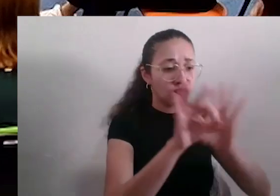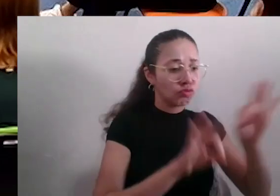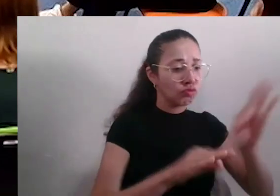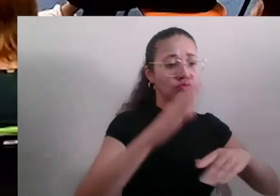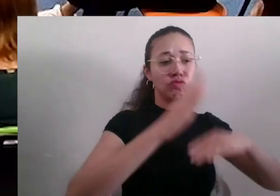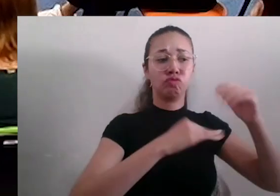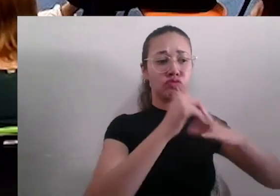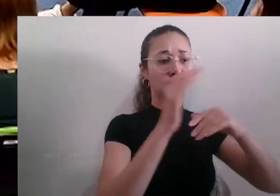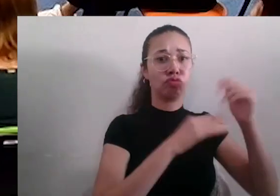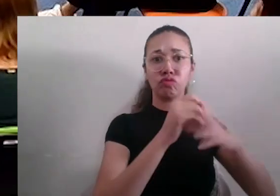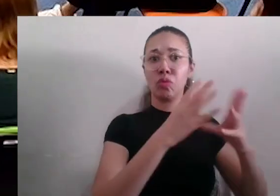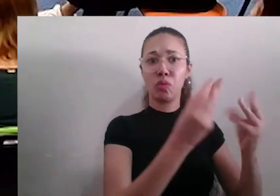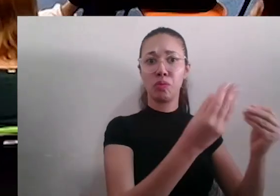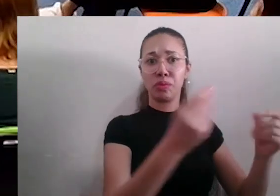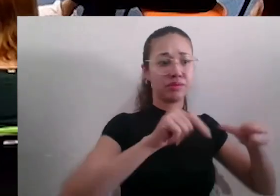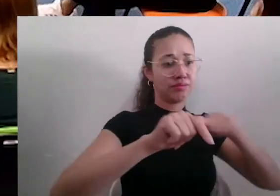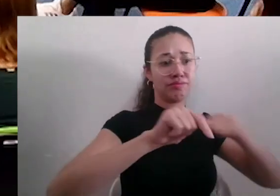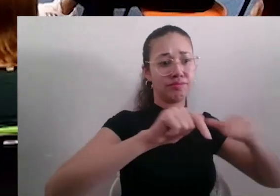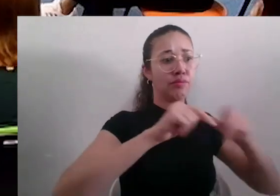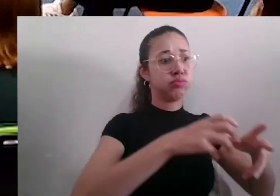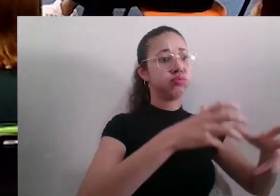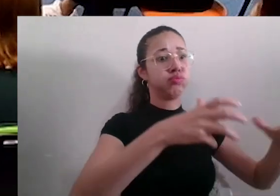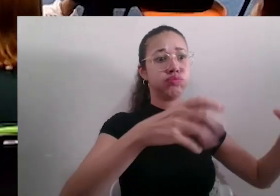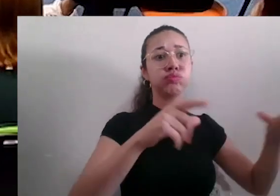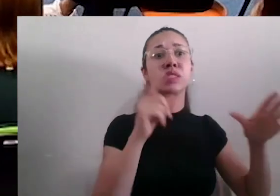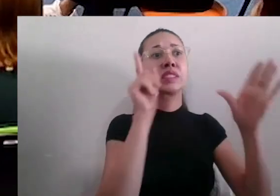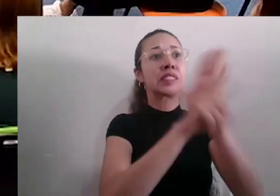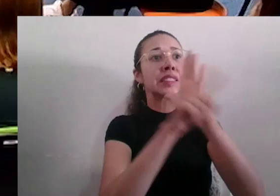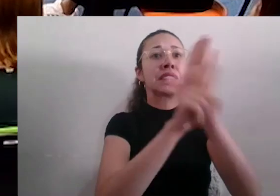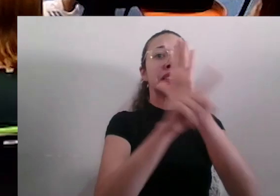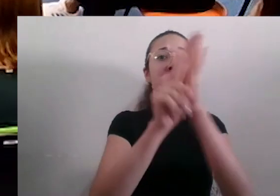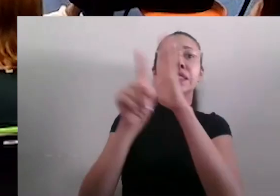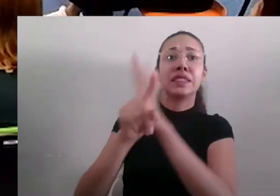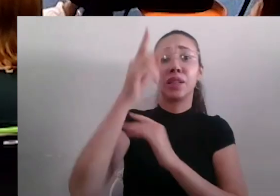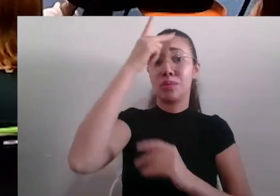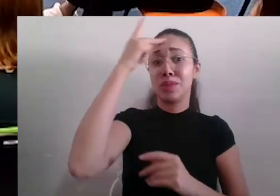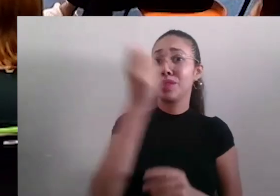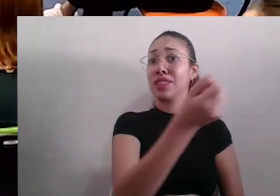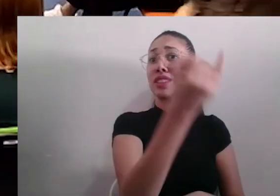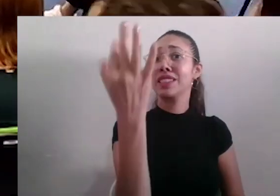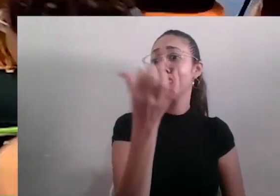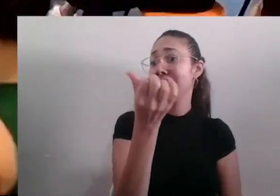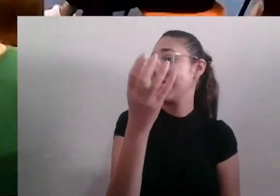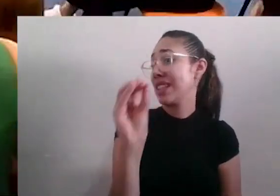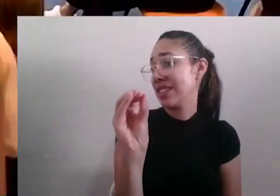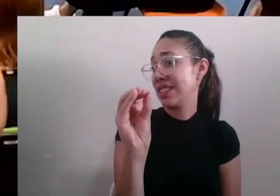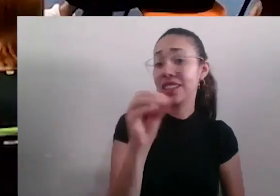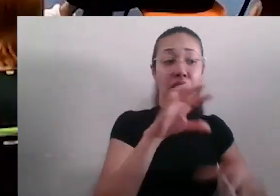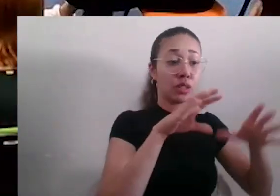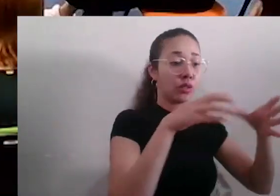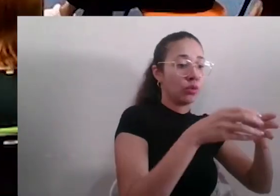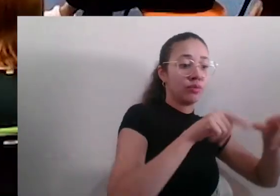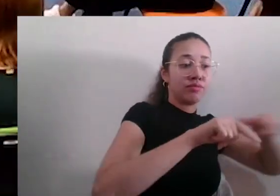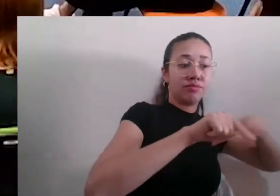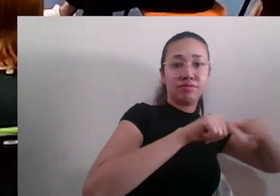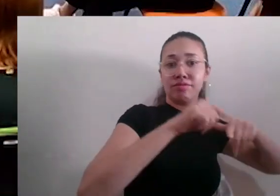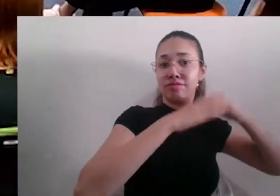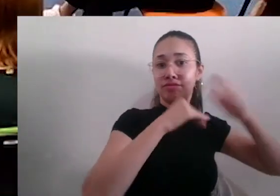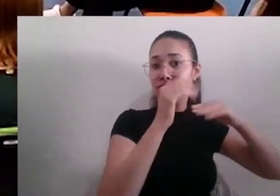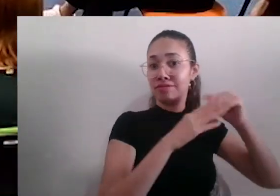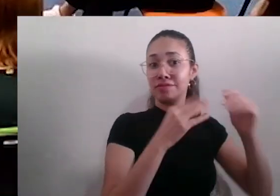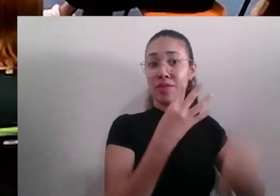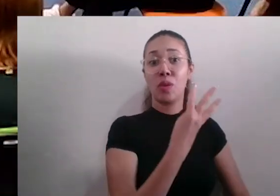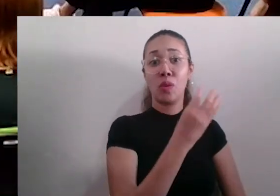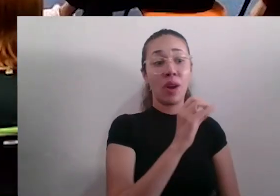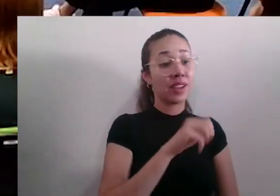gigantesca a gente entrevistou mais de 60 pessoas a equipe do praia tem mais de 40 pessoas de profissionais que trabalharam entendeu